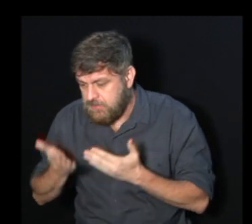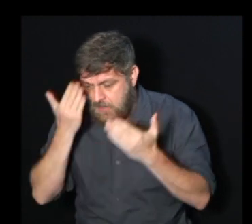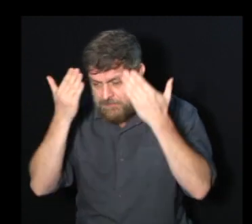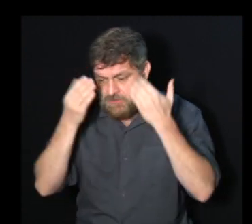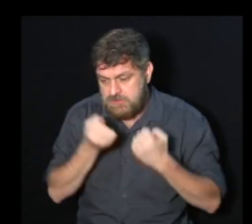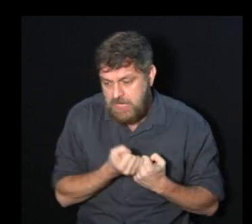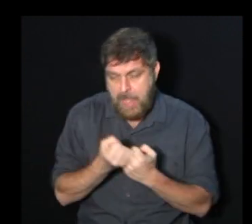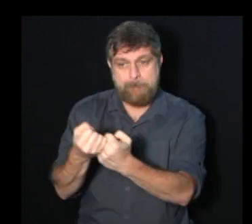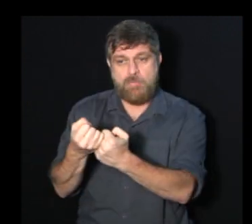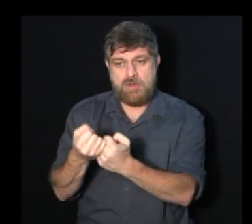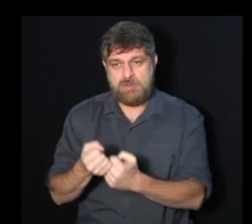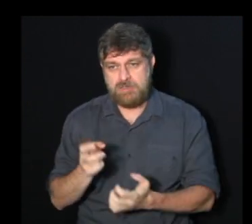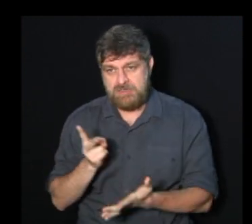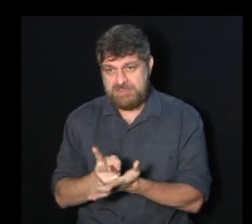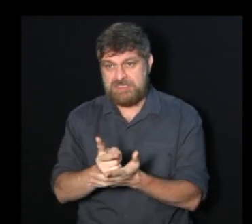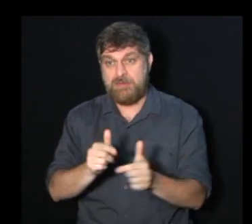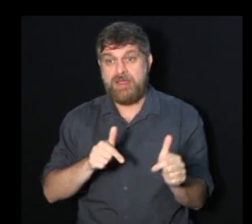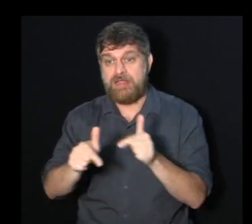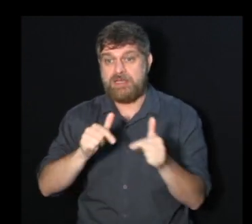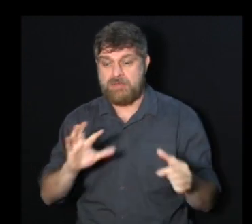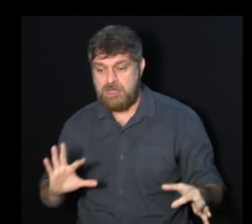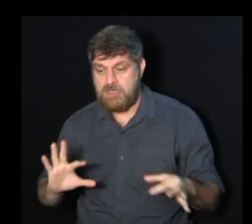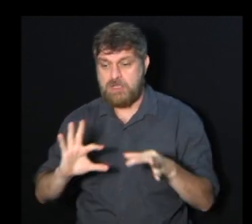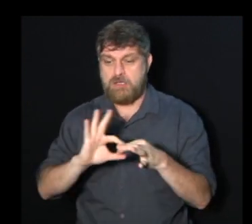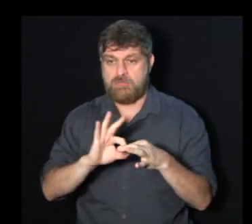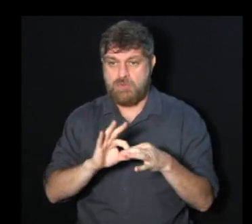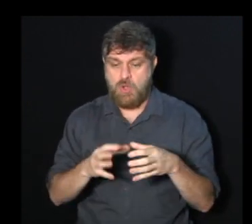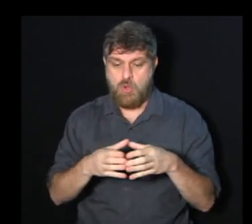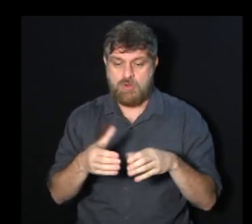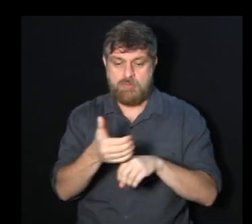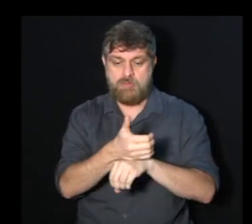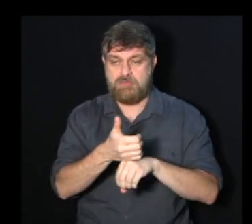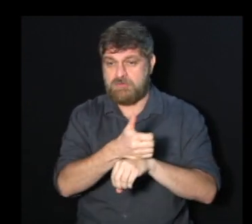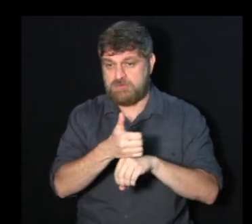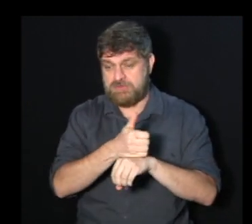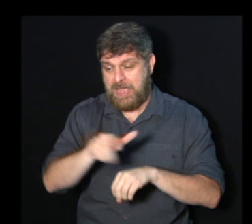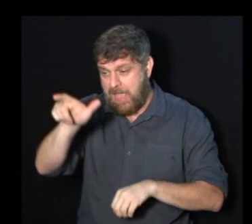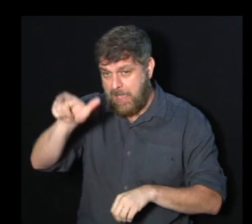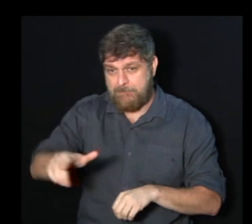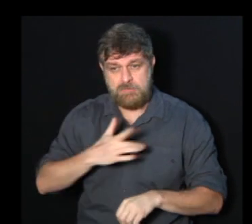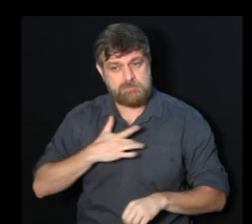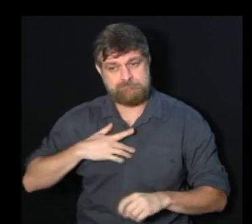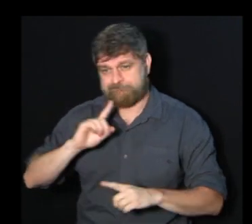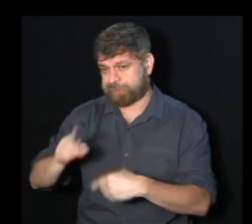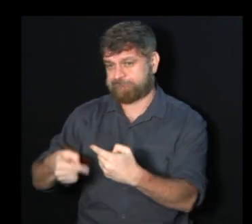Então, sempre trabalhando em equipe, melhor resultado para o paciente.